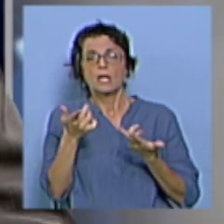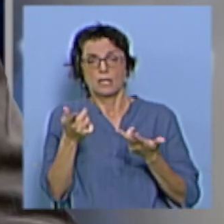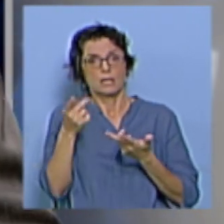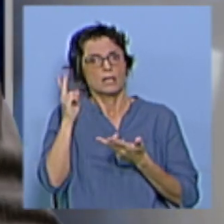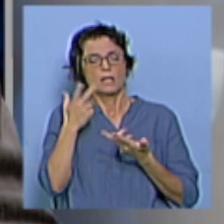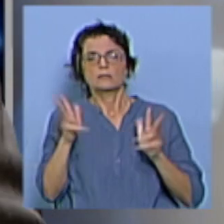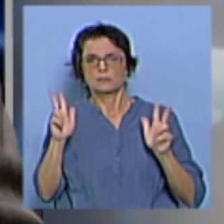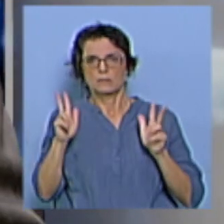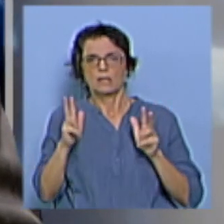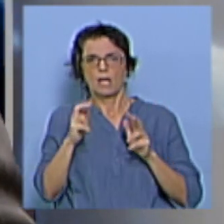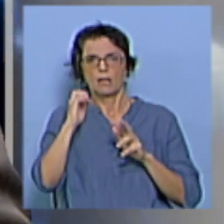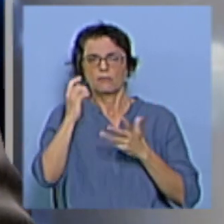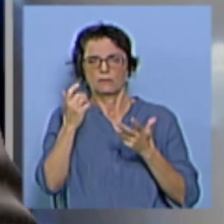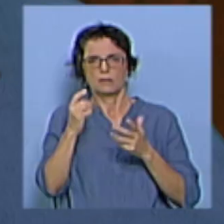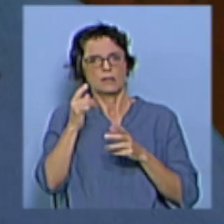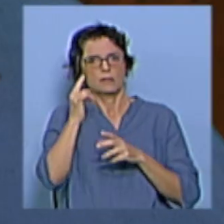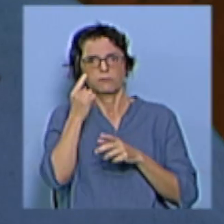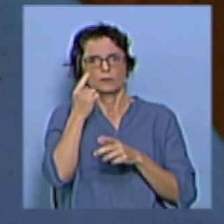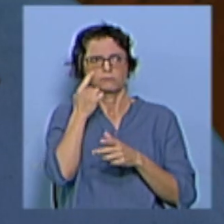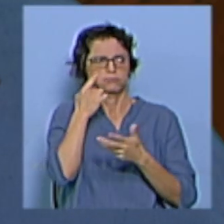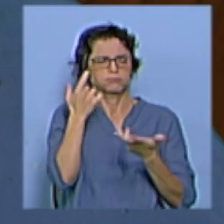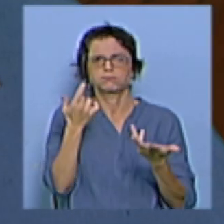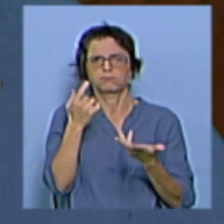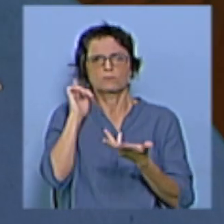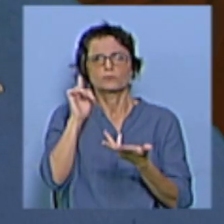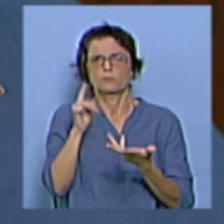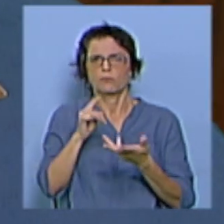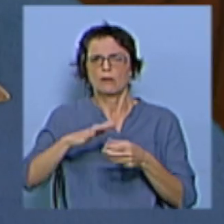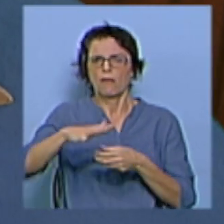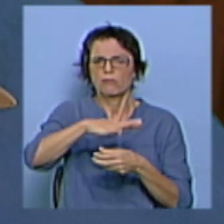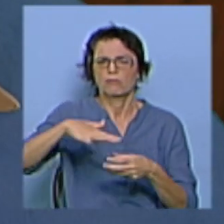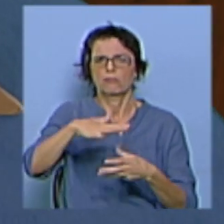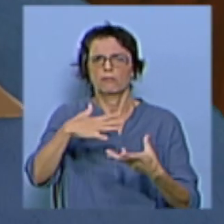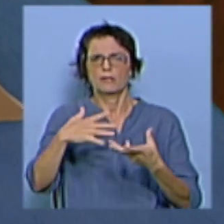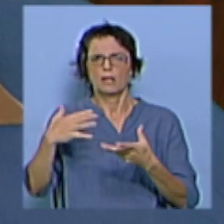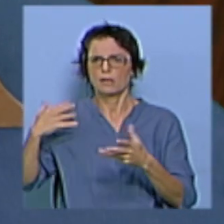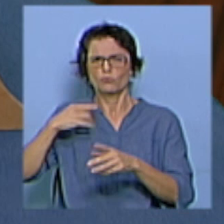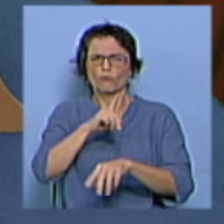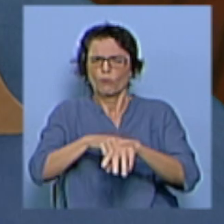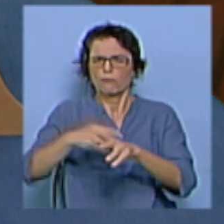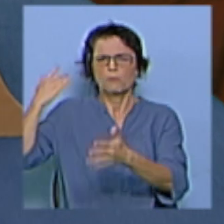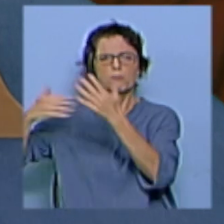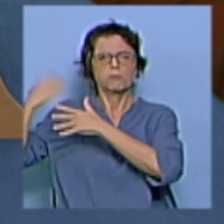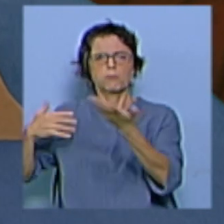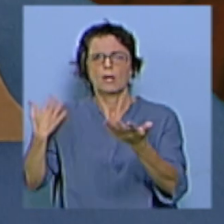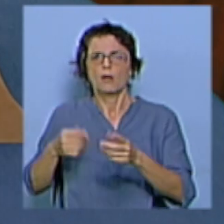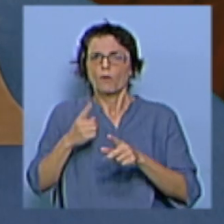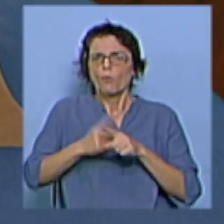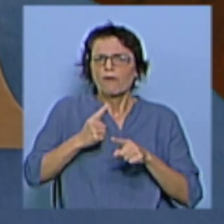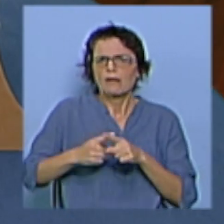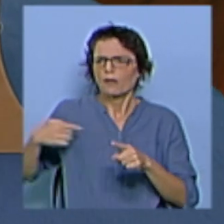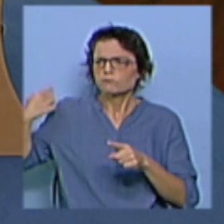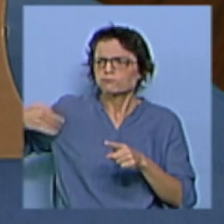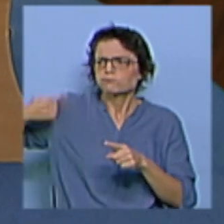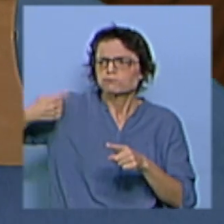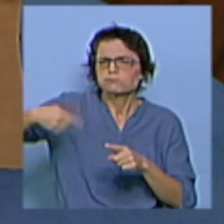e circunstâncias históricas. Desde, enfim, os nossos gregos, que depois foi amplamente enriquecido